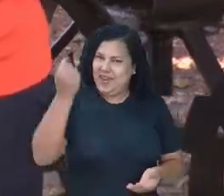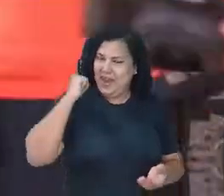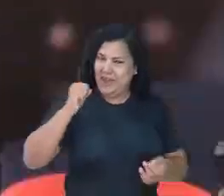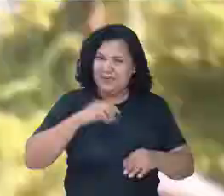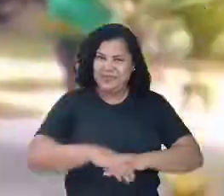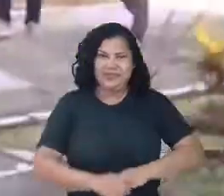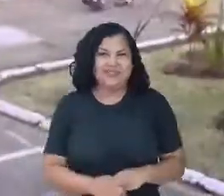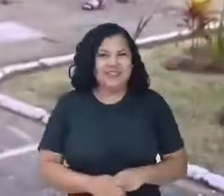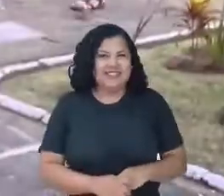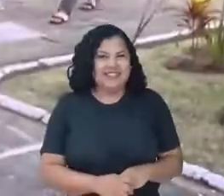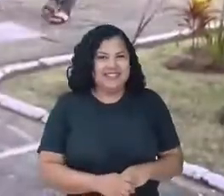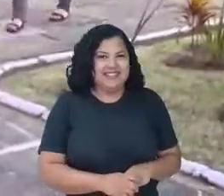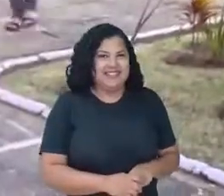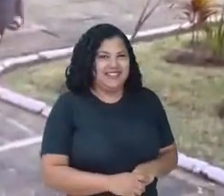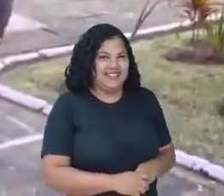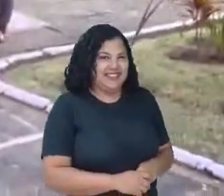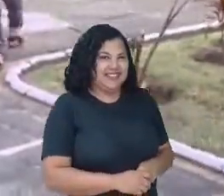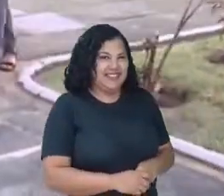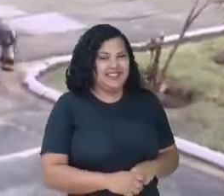trem.